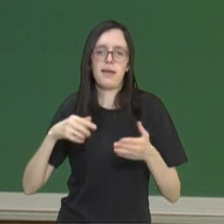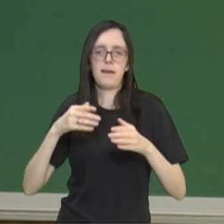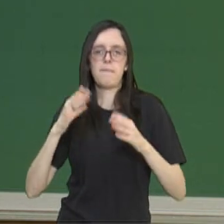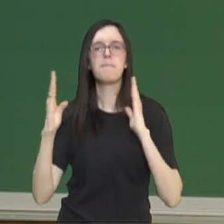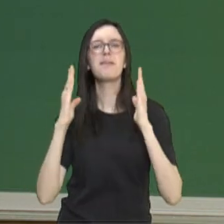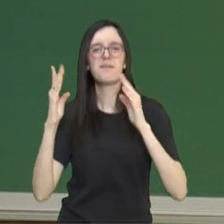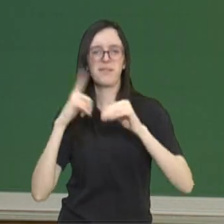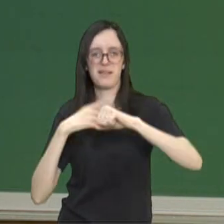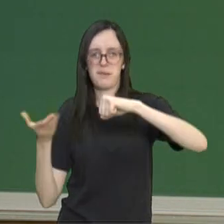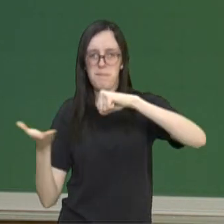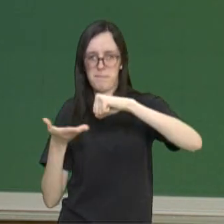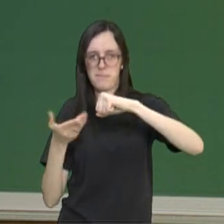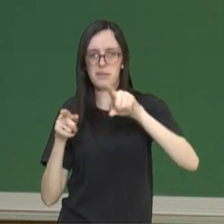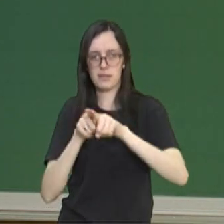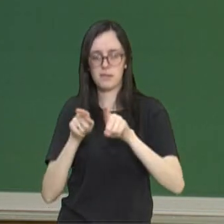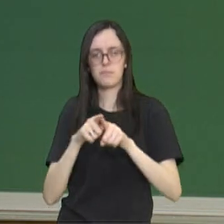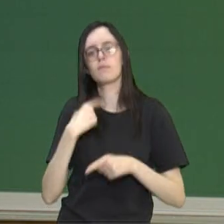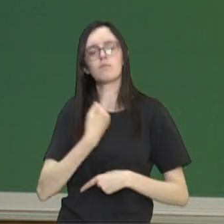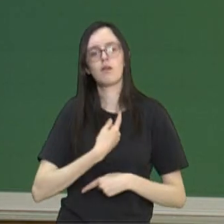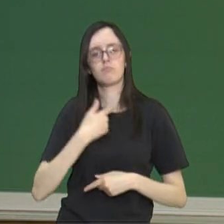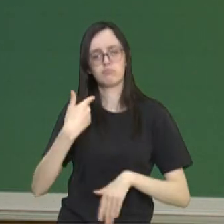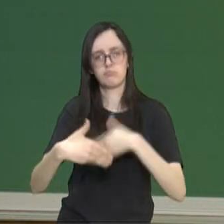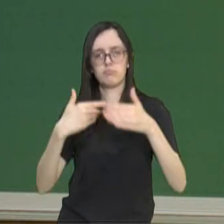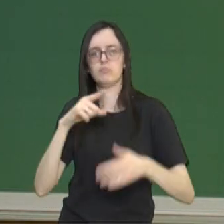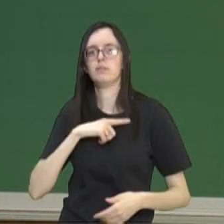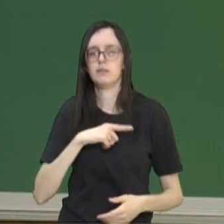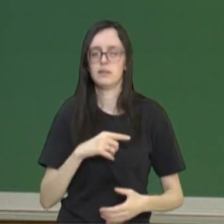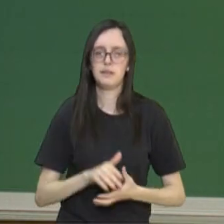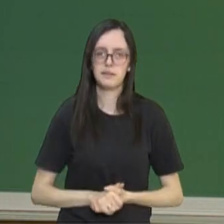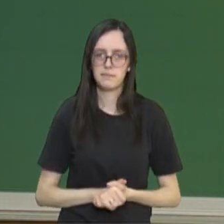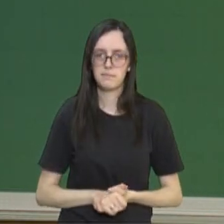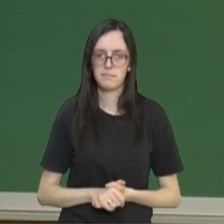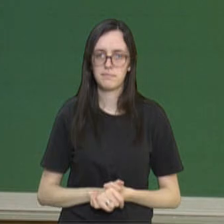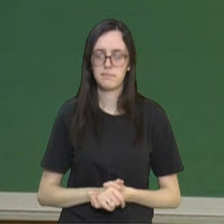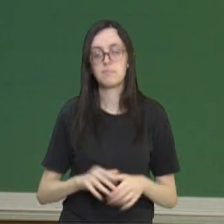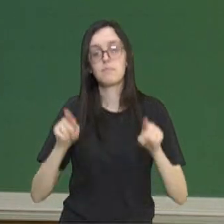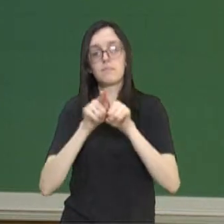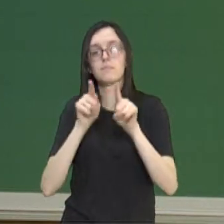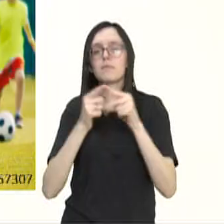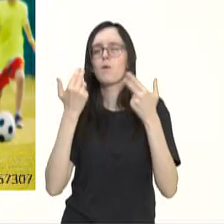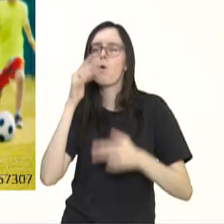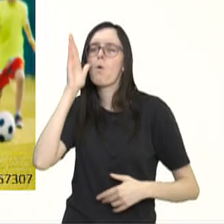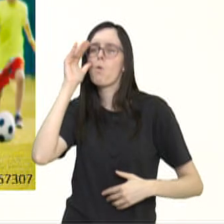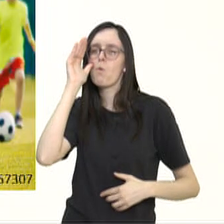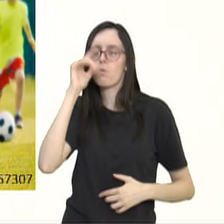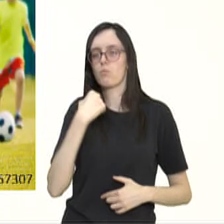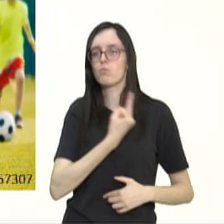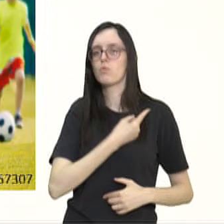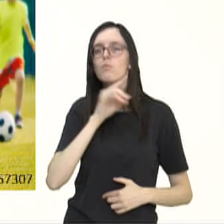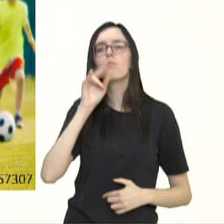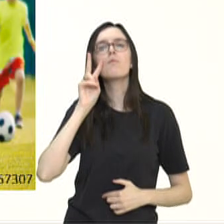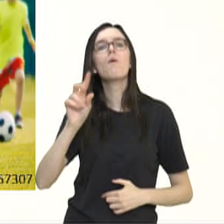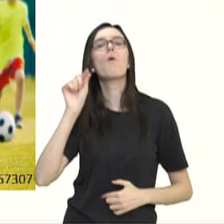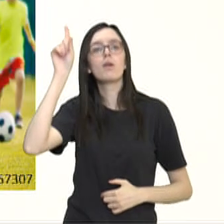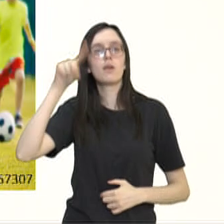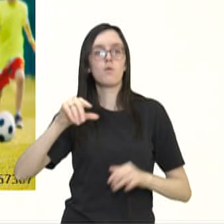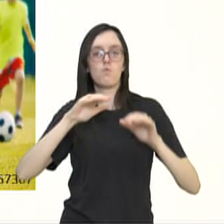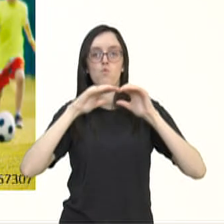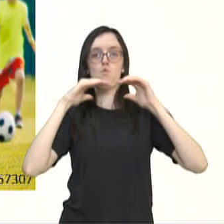a questão do corpo, né? Como que era o corpo dos atletas na época do Pelé, como que é o corpo dos atletas de hoje, né, em